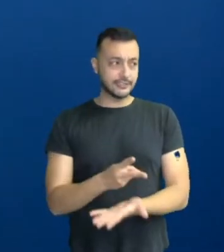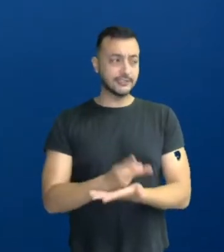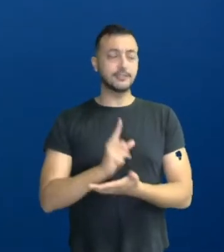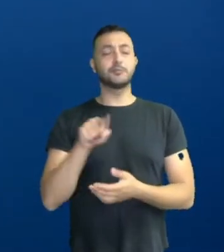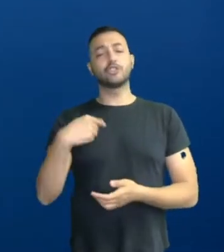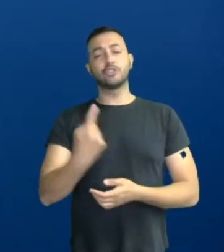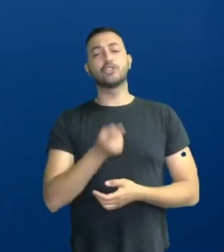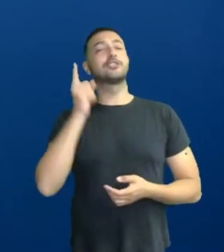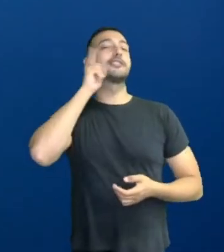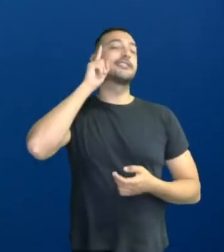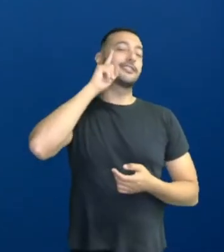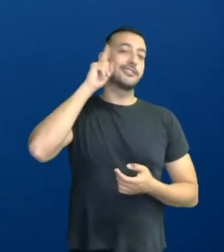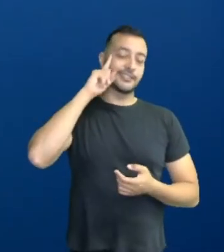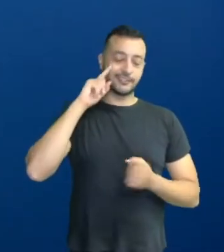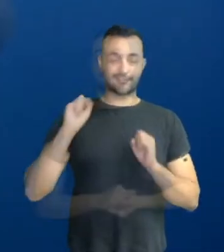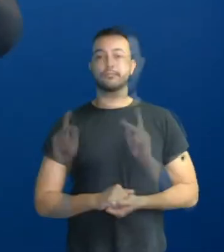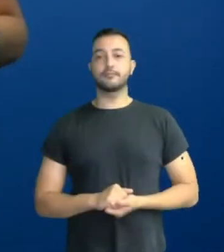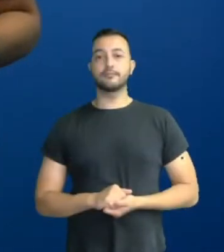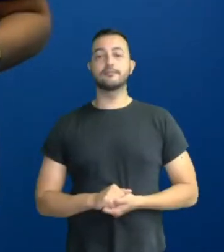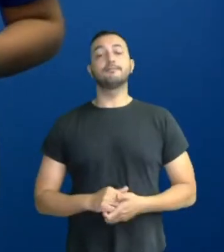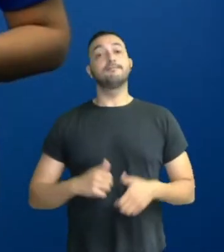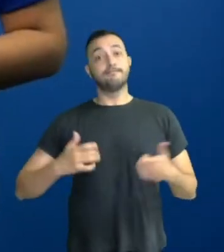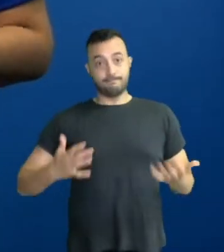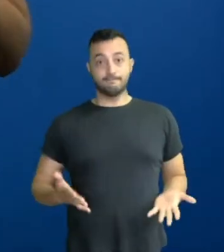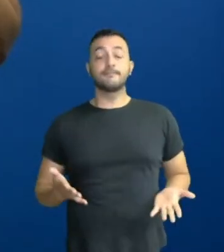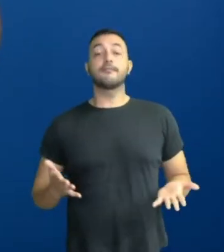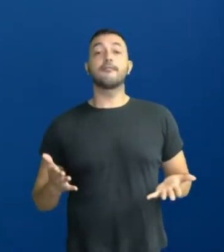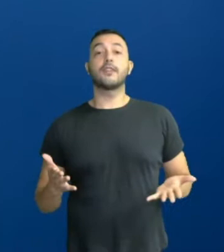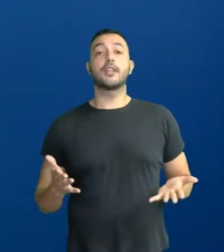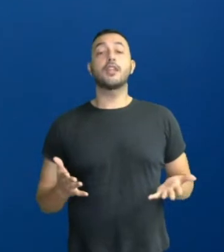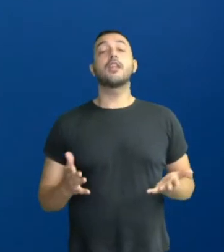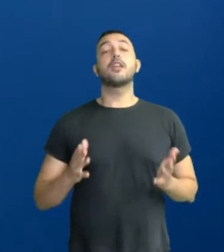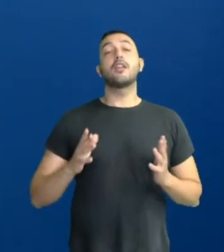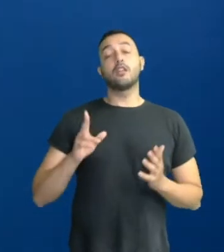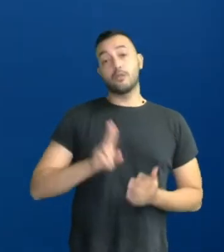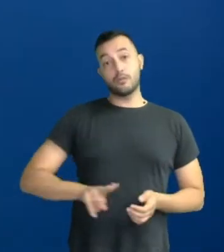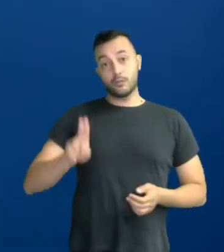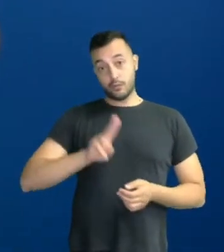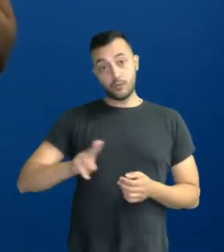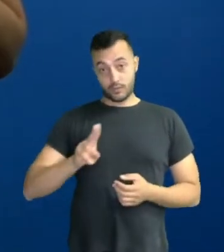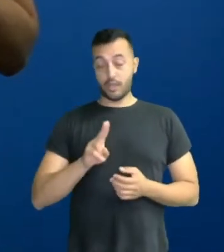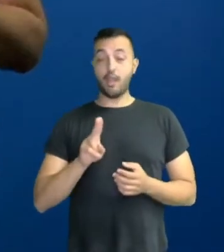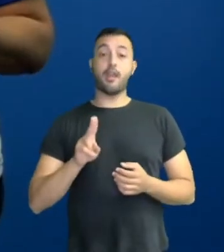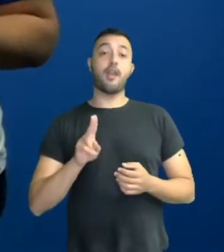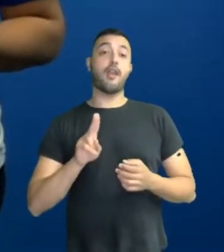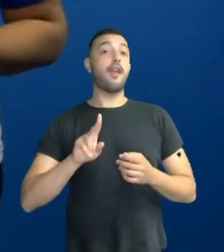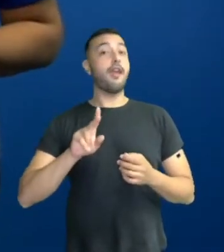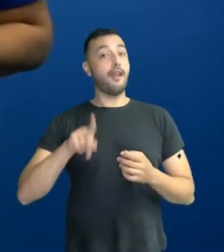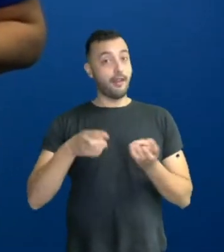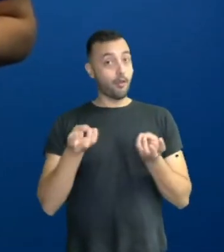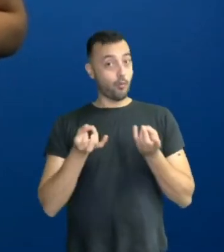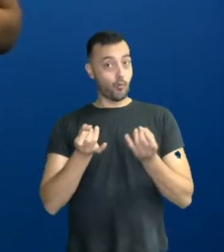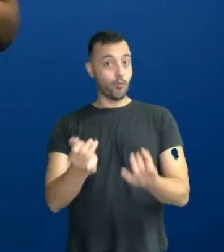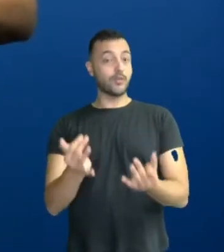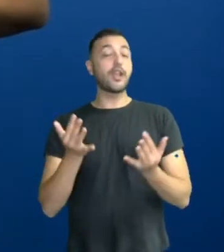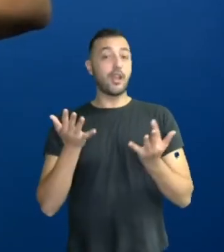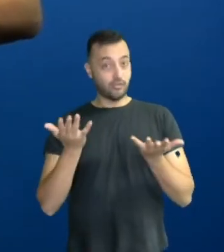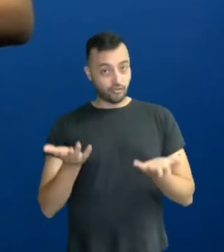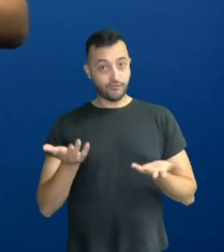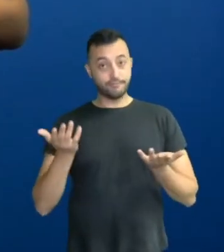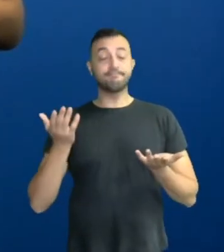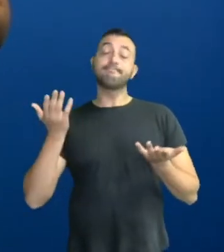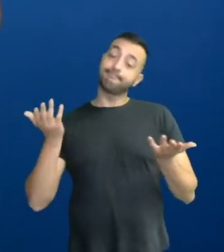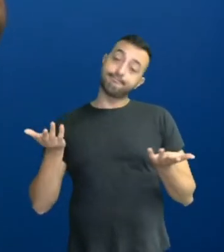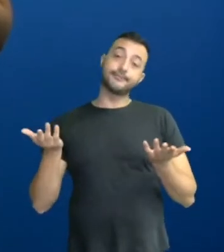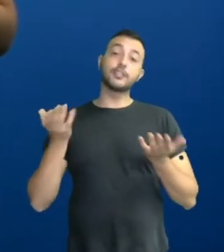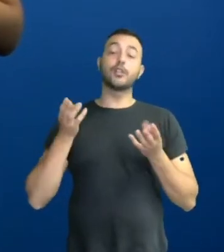nosso dia a dia, tá ok? Então, isso nós usamos o princípio da contagem, tá isso? Então, o